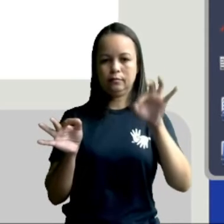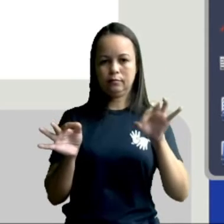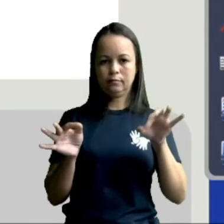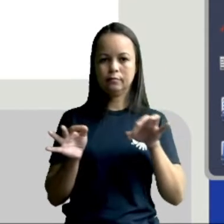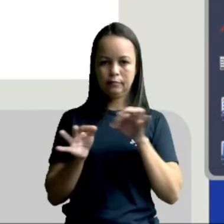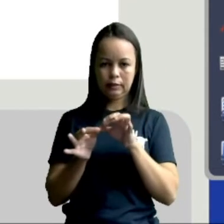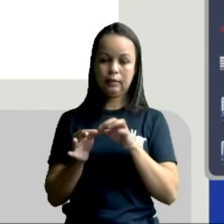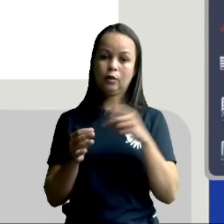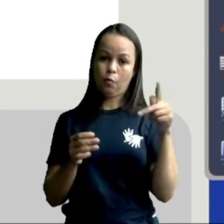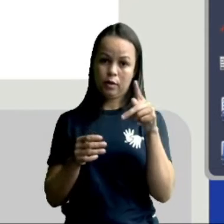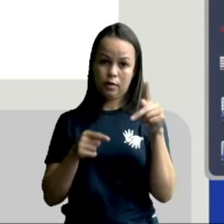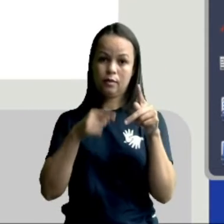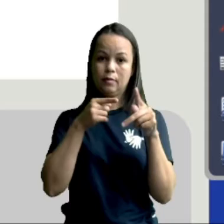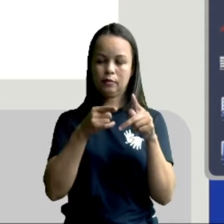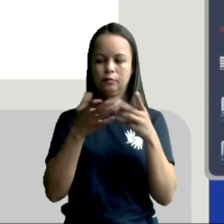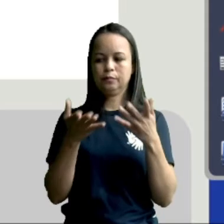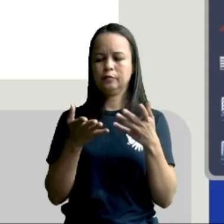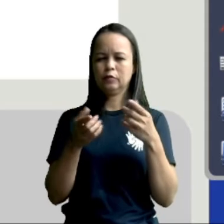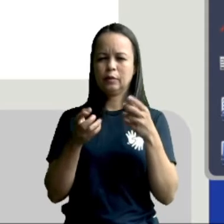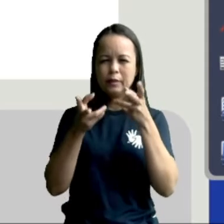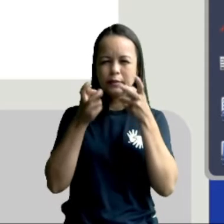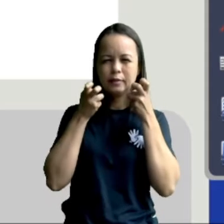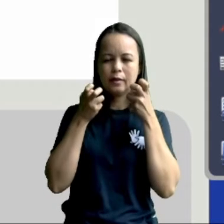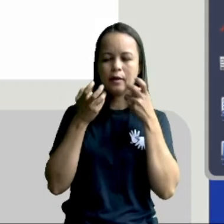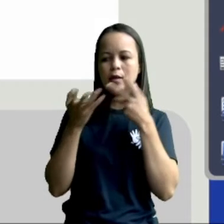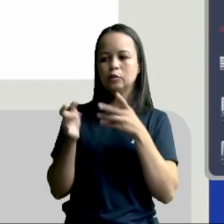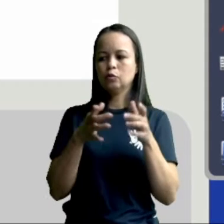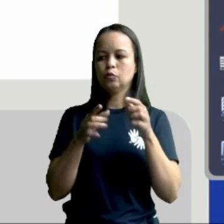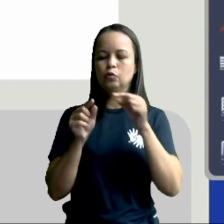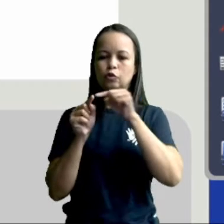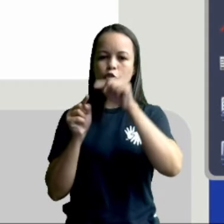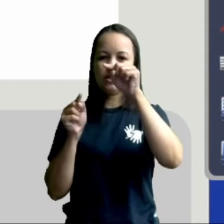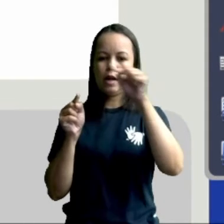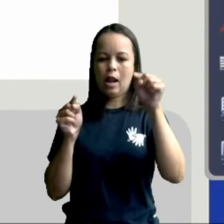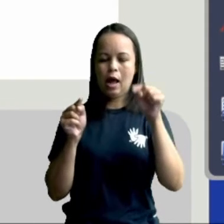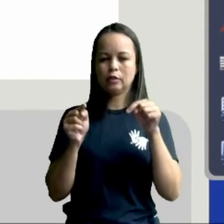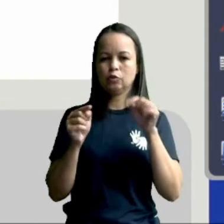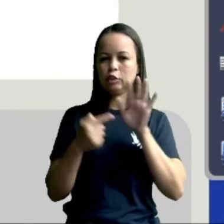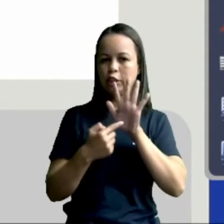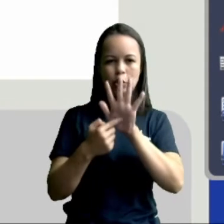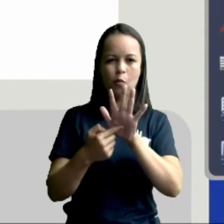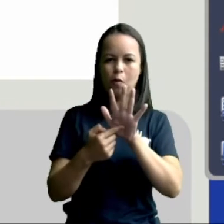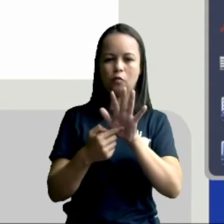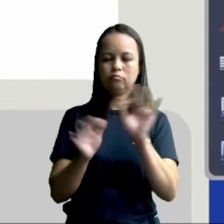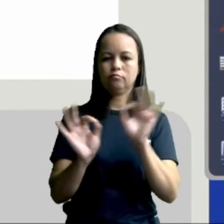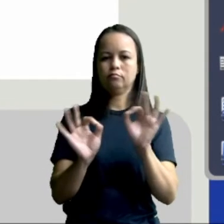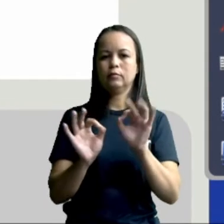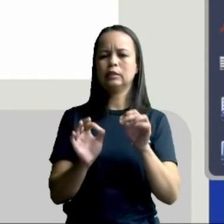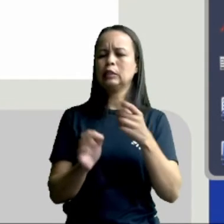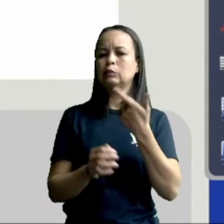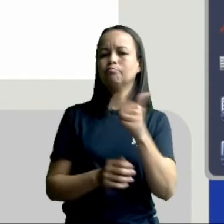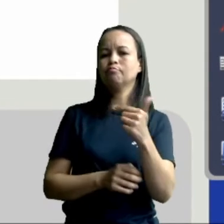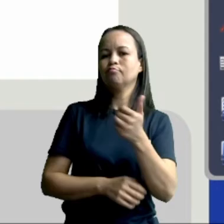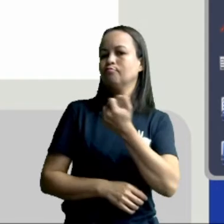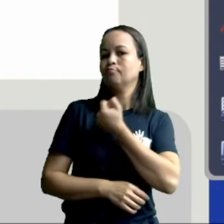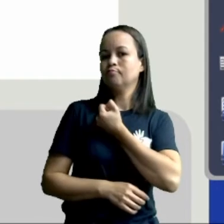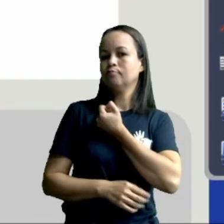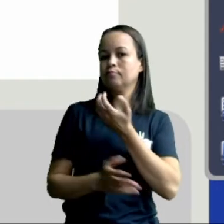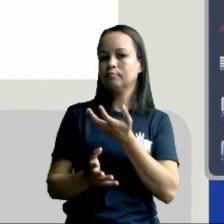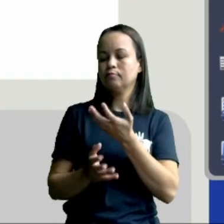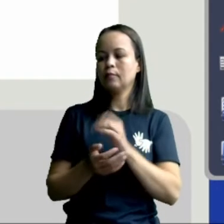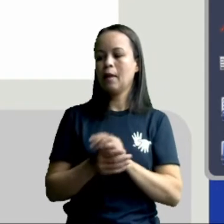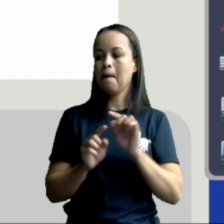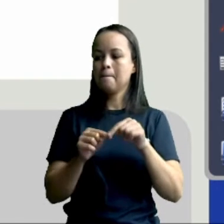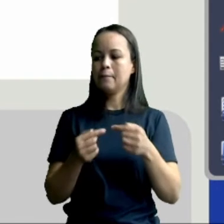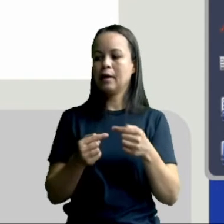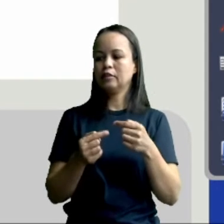dimensões. Então, você só tem que ficar atento, ó, nos lados que não aparece escrito. Por exemplo, não tem número nenhum aqui, mas você